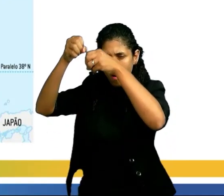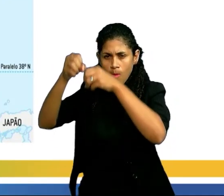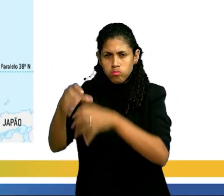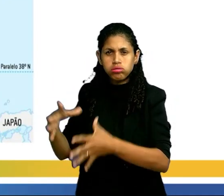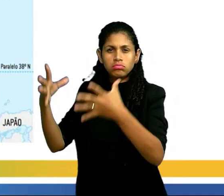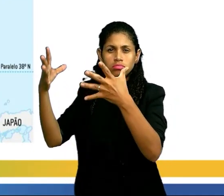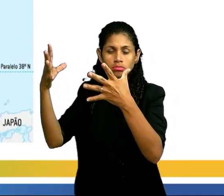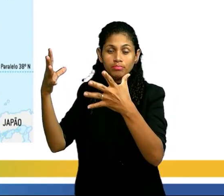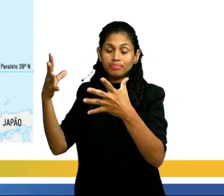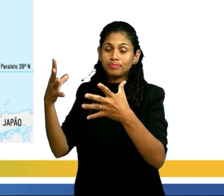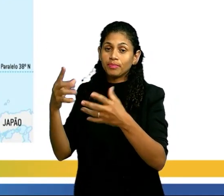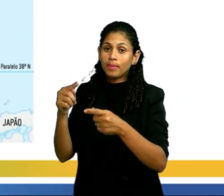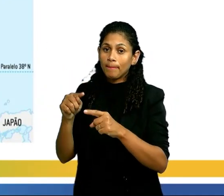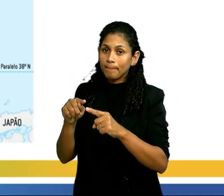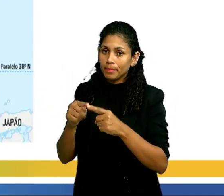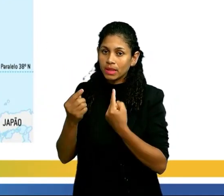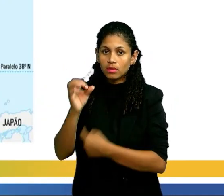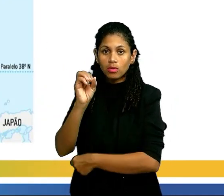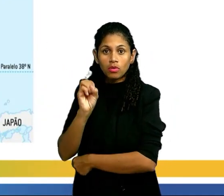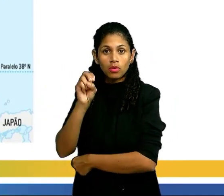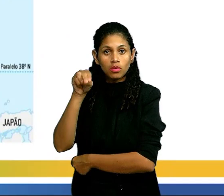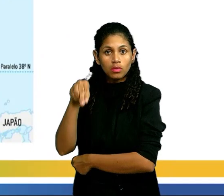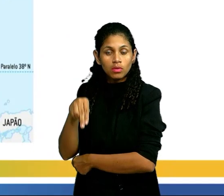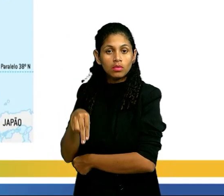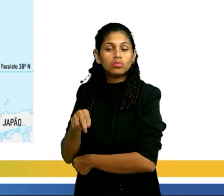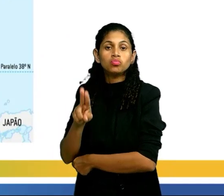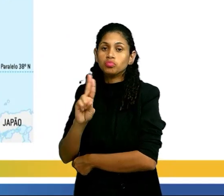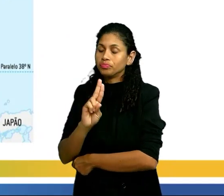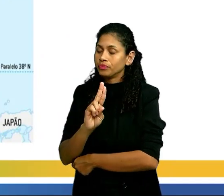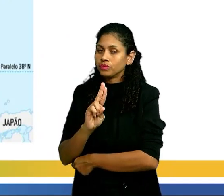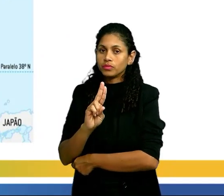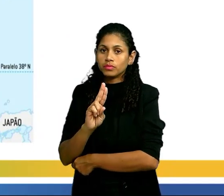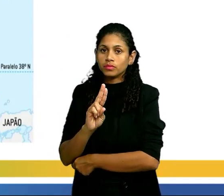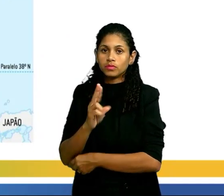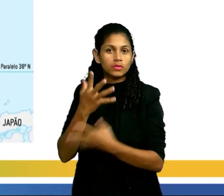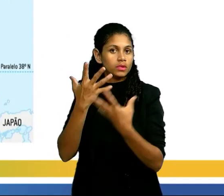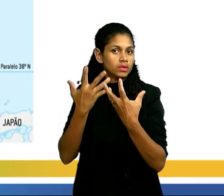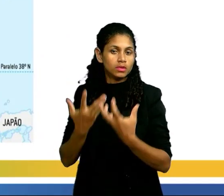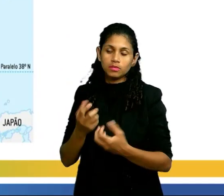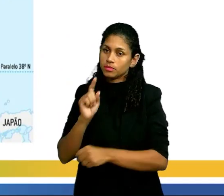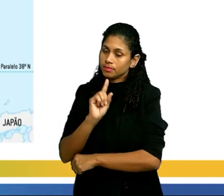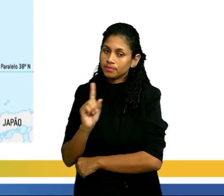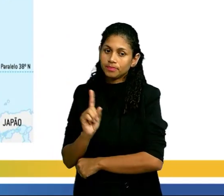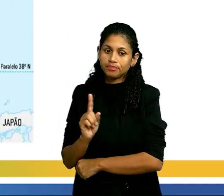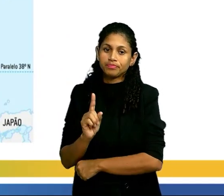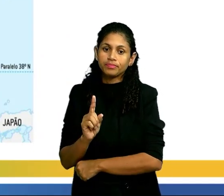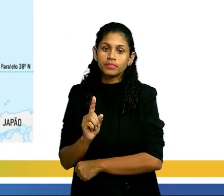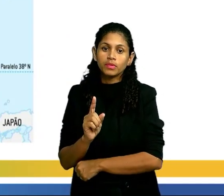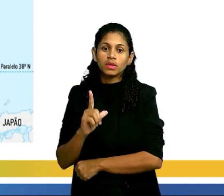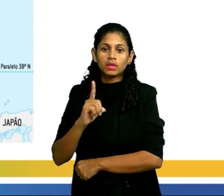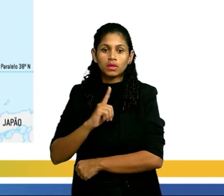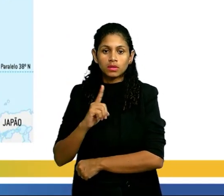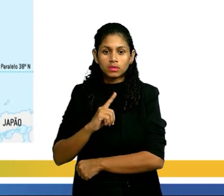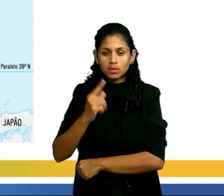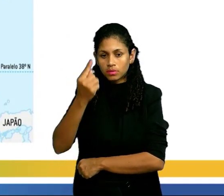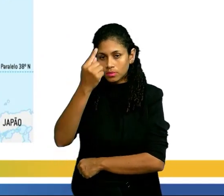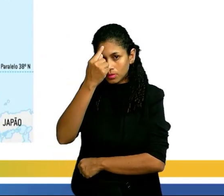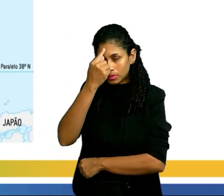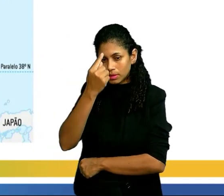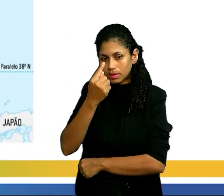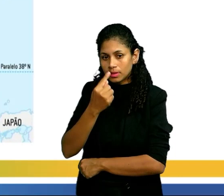então, o cessar-fogo. Certo? Na imagem acima você pode ver, né, uma foto bem famosa também deste